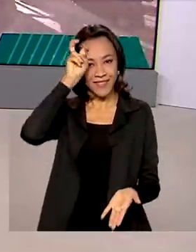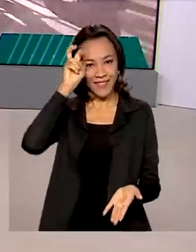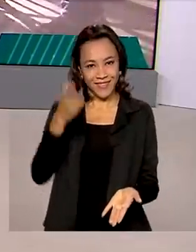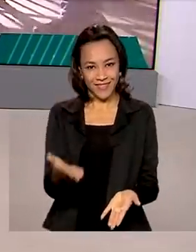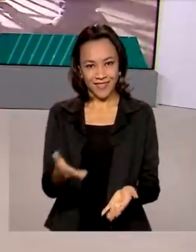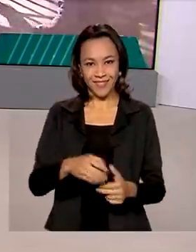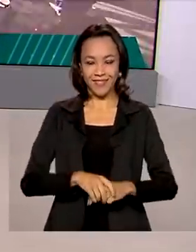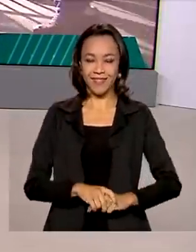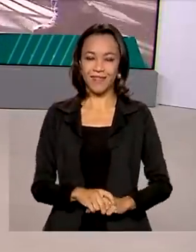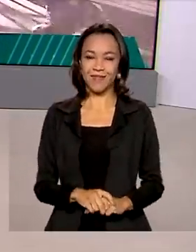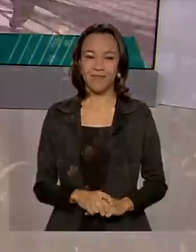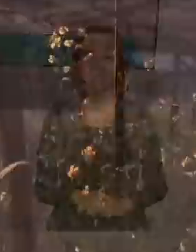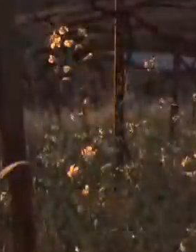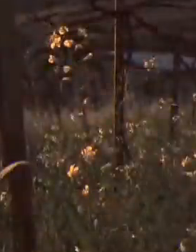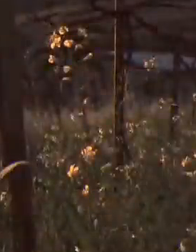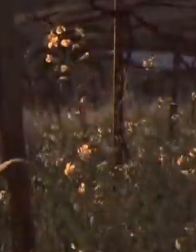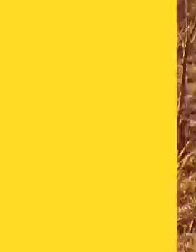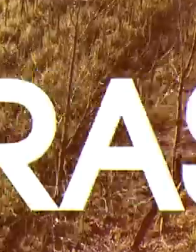em Dia.